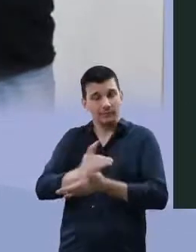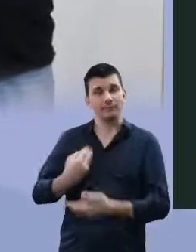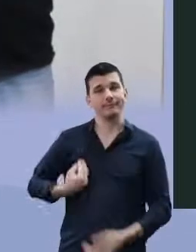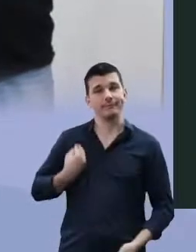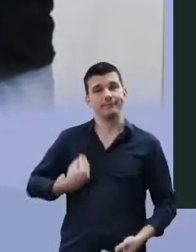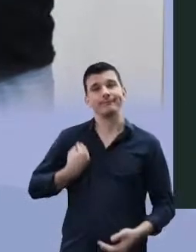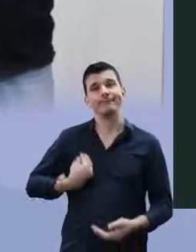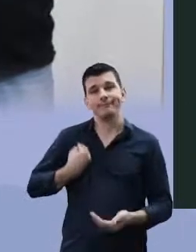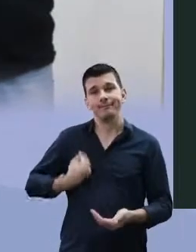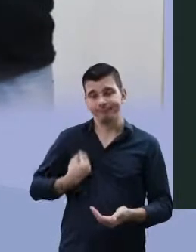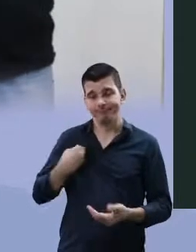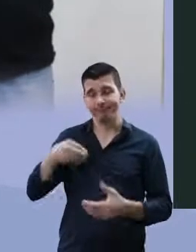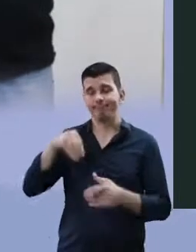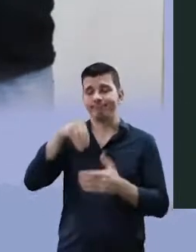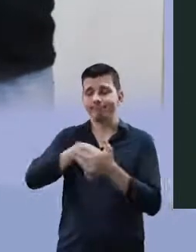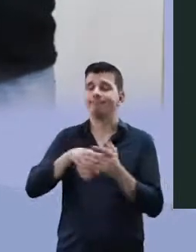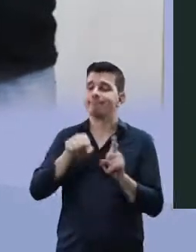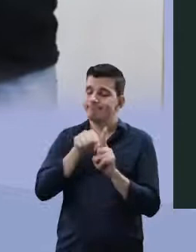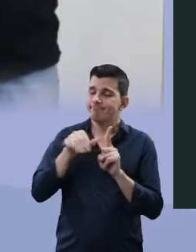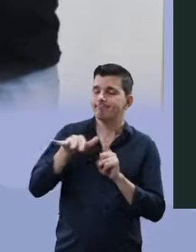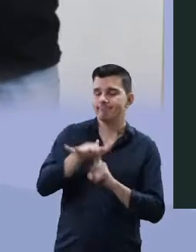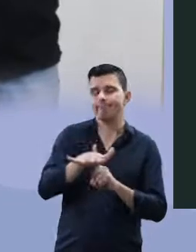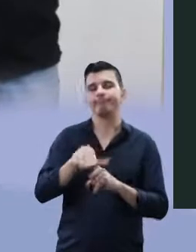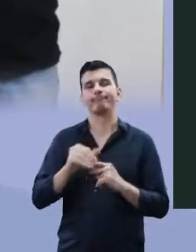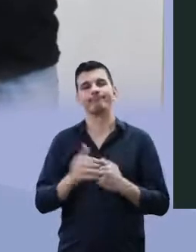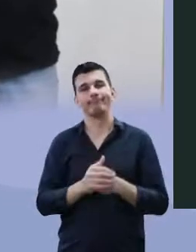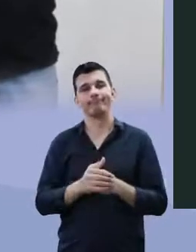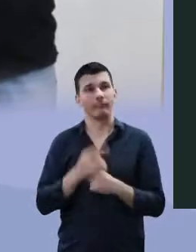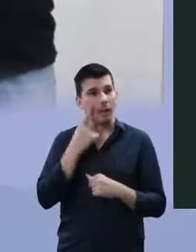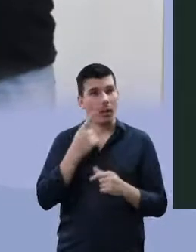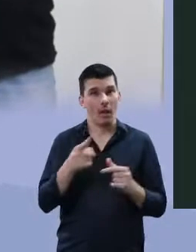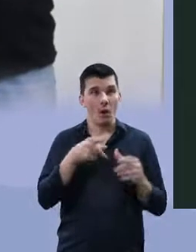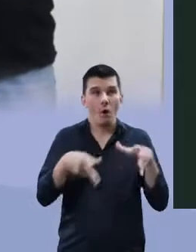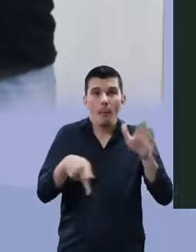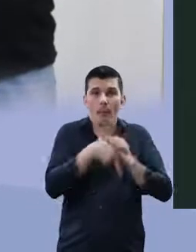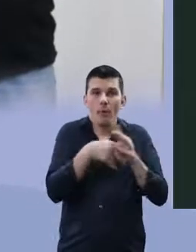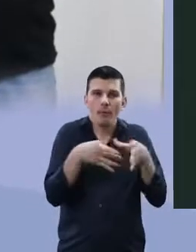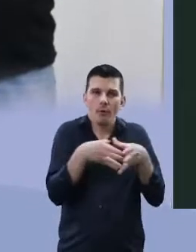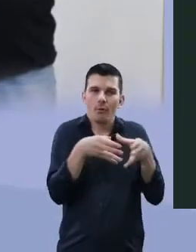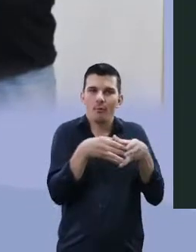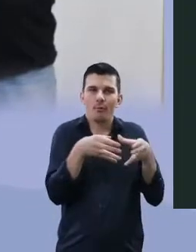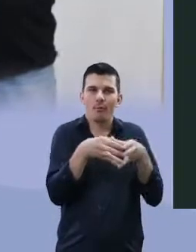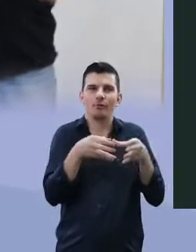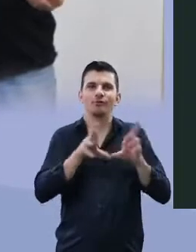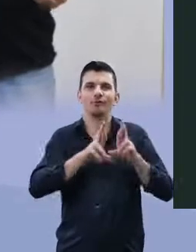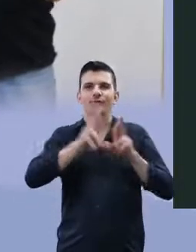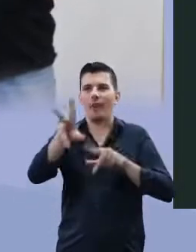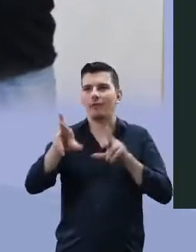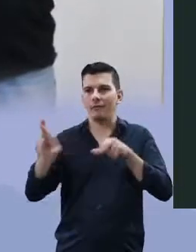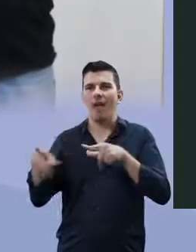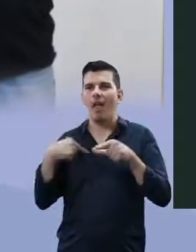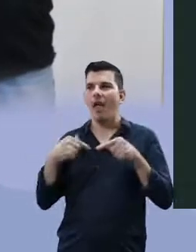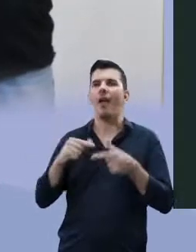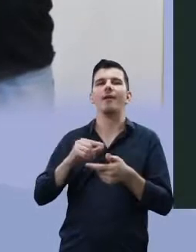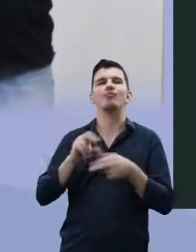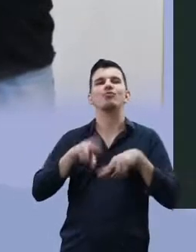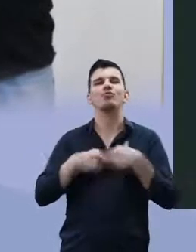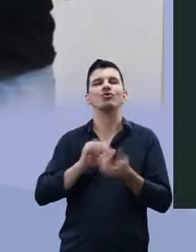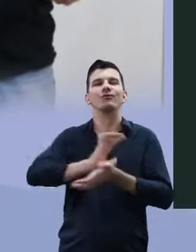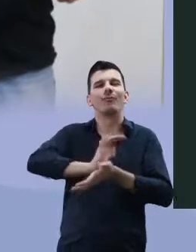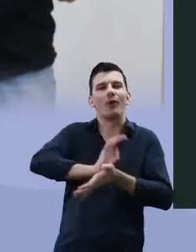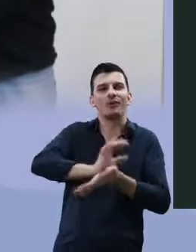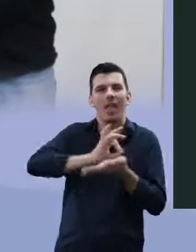muito presente nas sociedades, né? Então, assim, o fato de pertencer a uma etnia diferente, a um